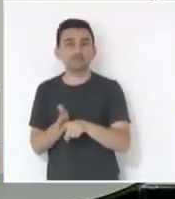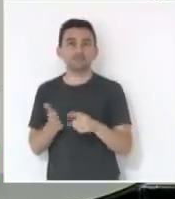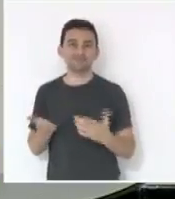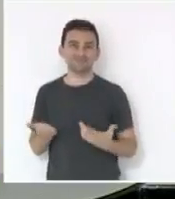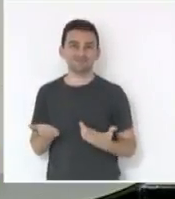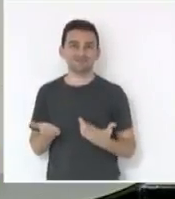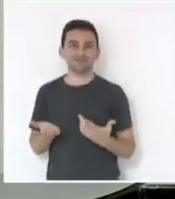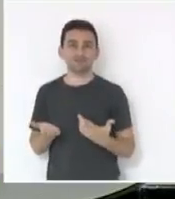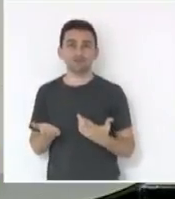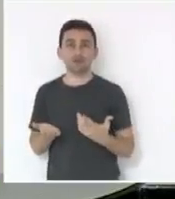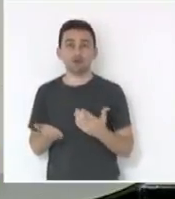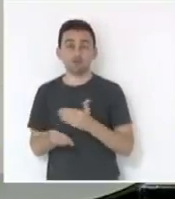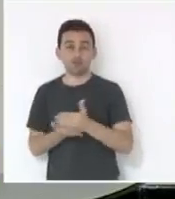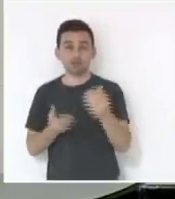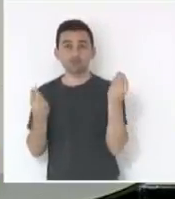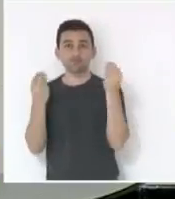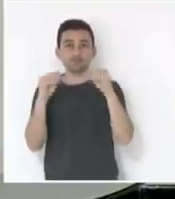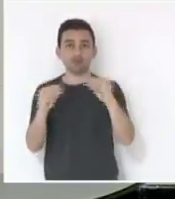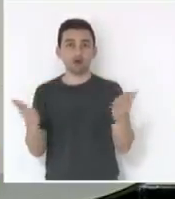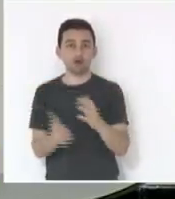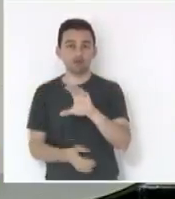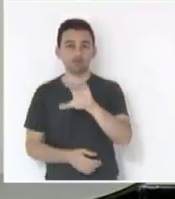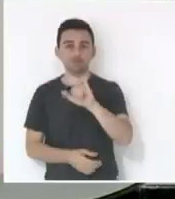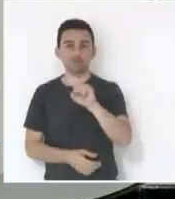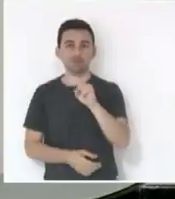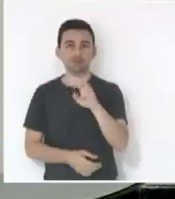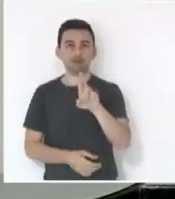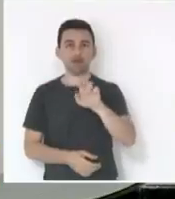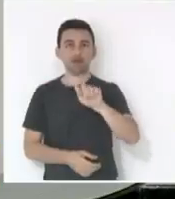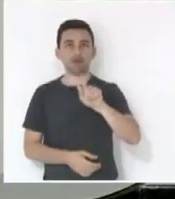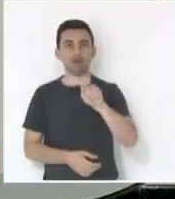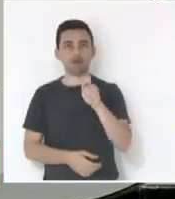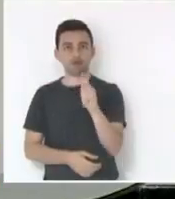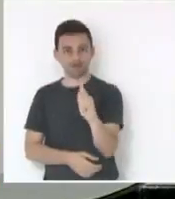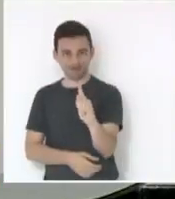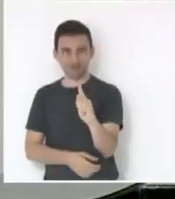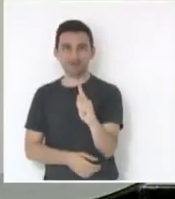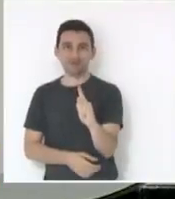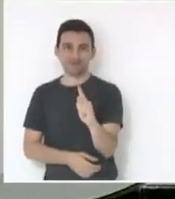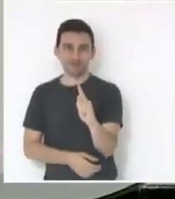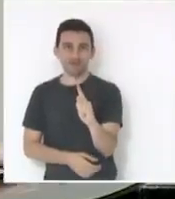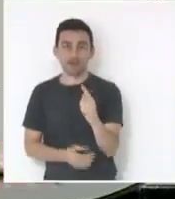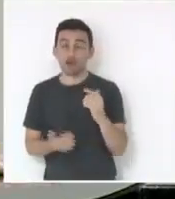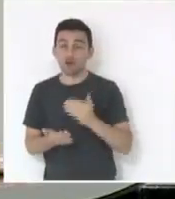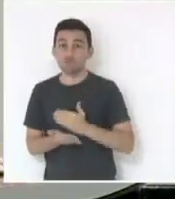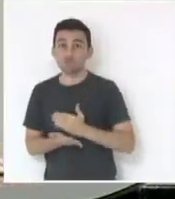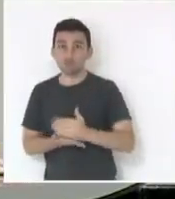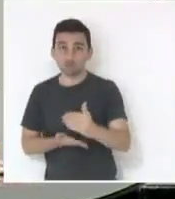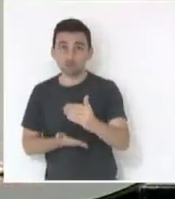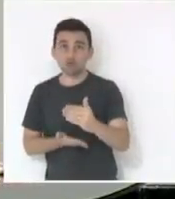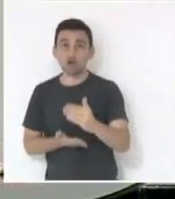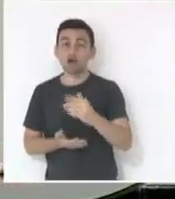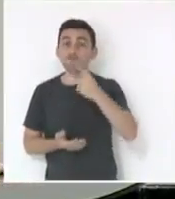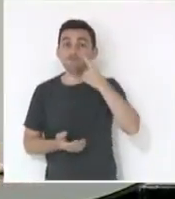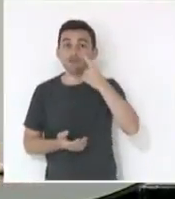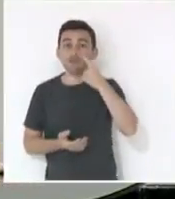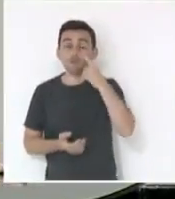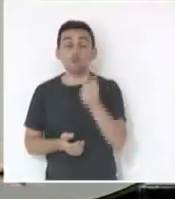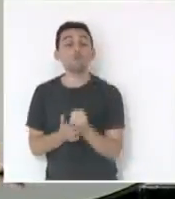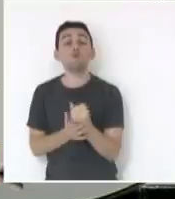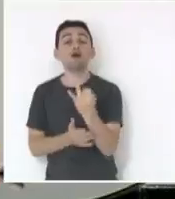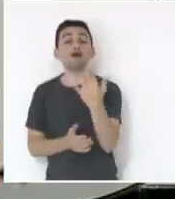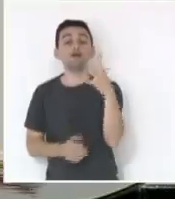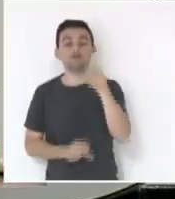da implantação do chamado SISREG, foi possível nós termos uma ideia da quantia de